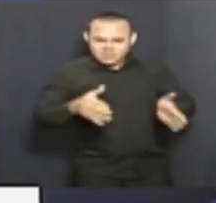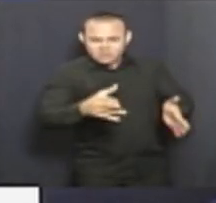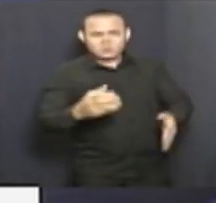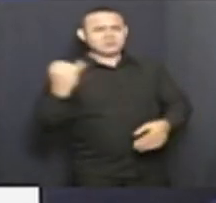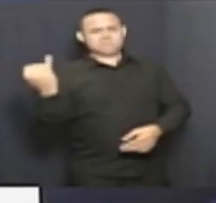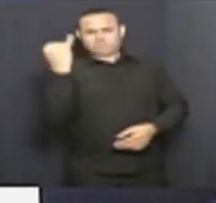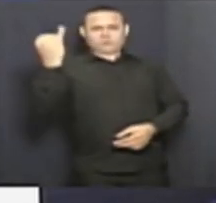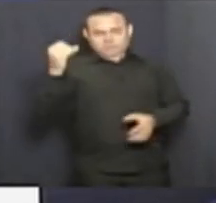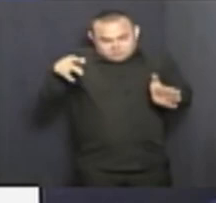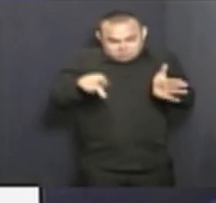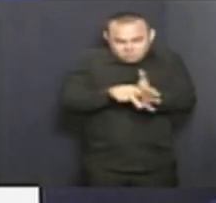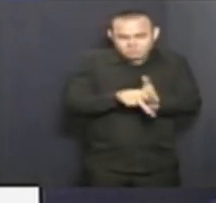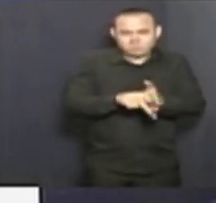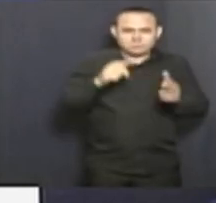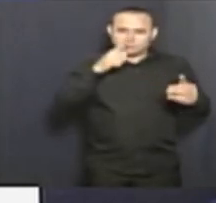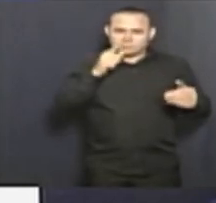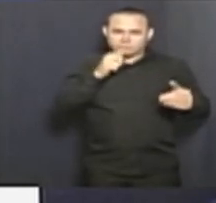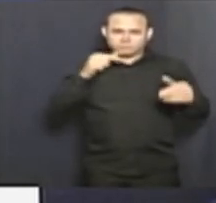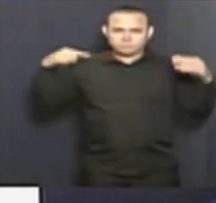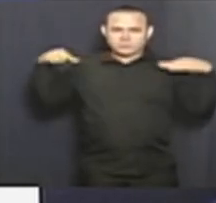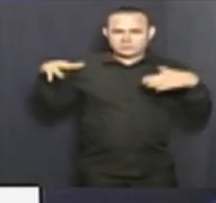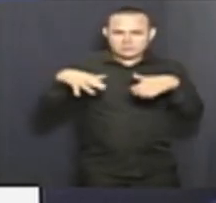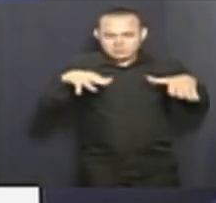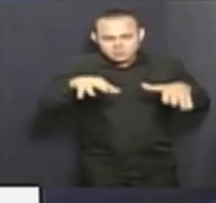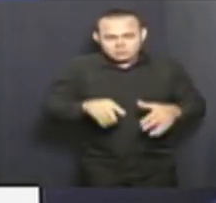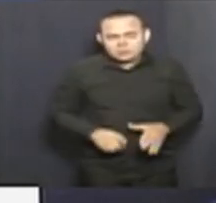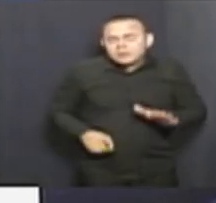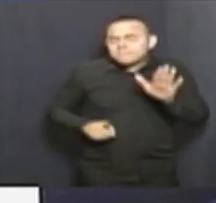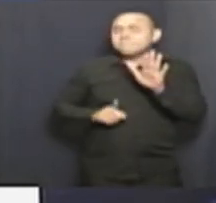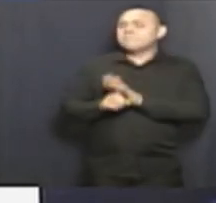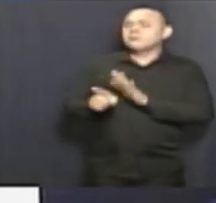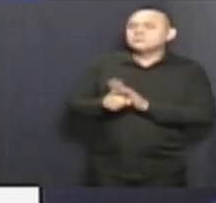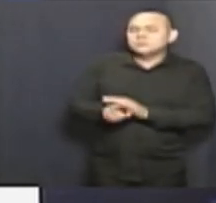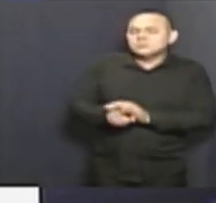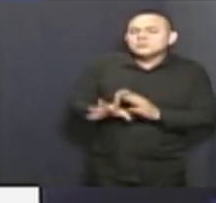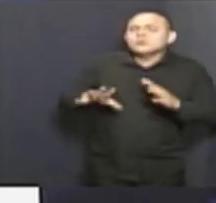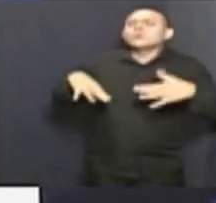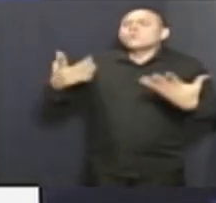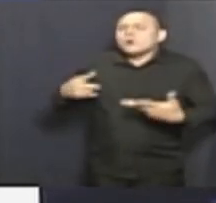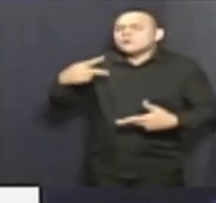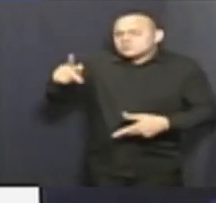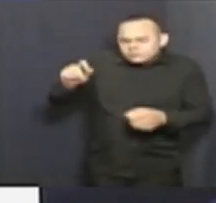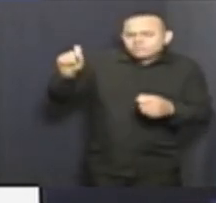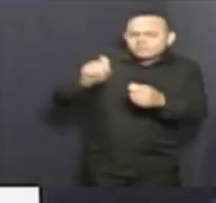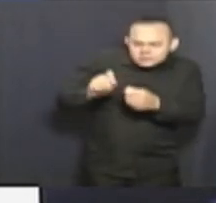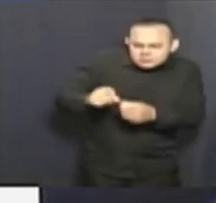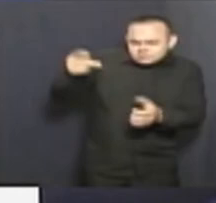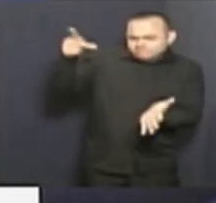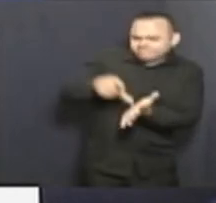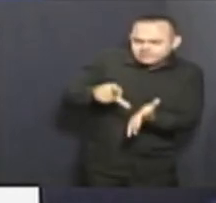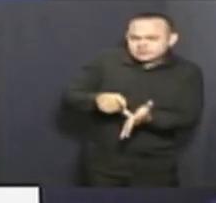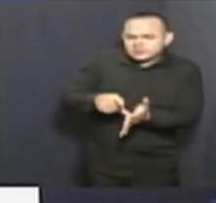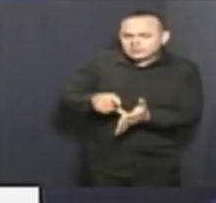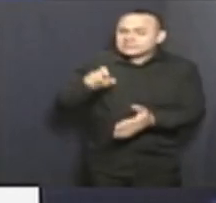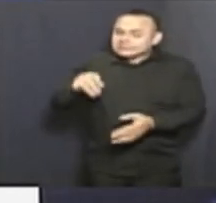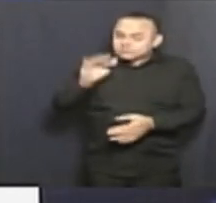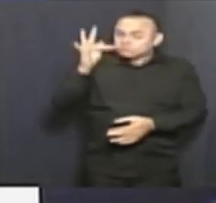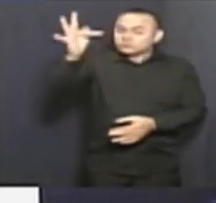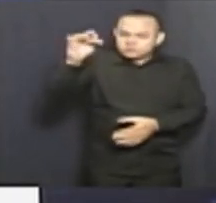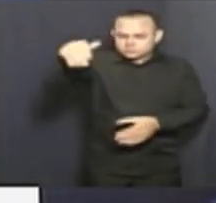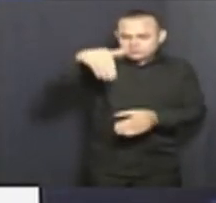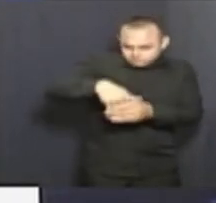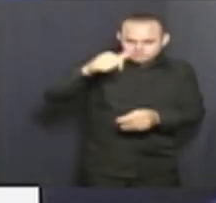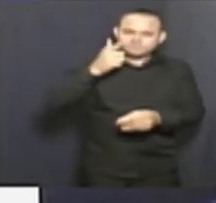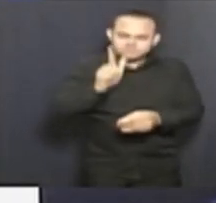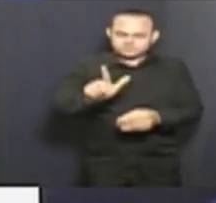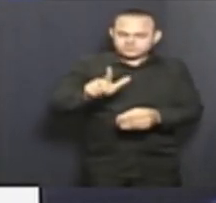quero lhe perguntar quais são as ações concretas de fato que o seu governo caso o senhor seja eleito é